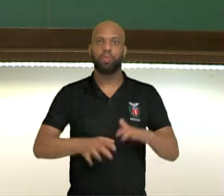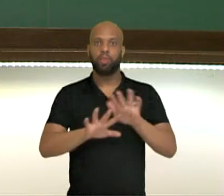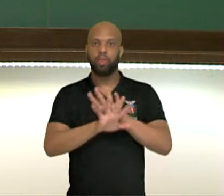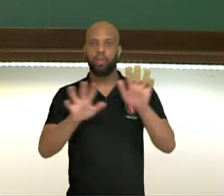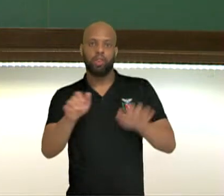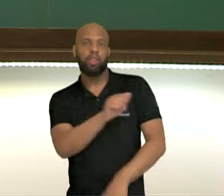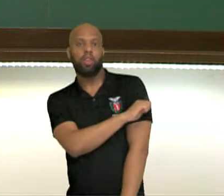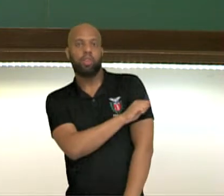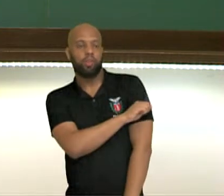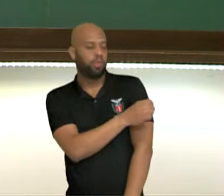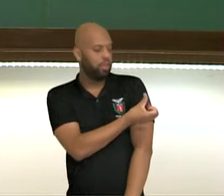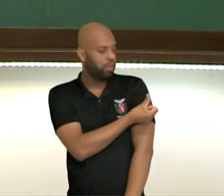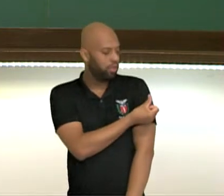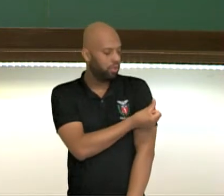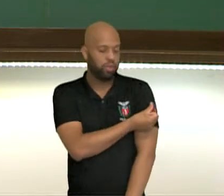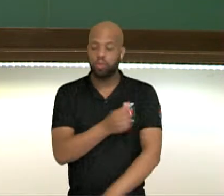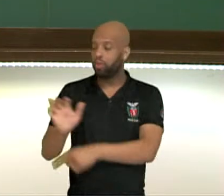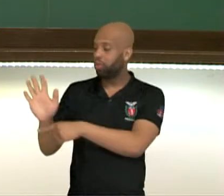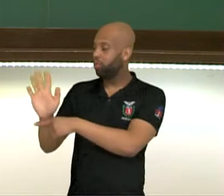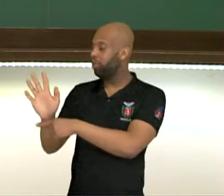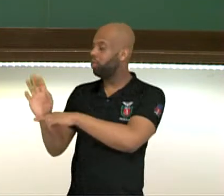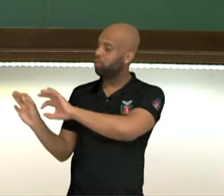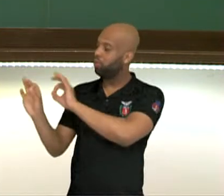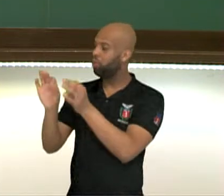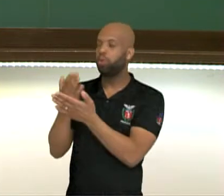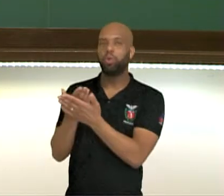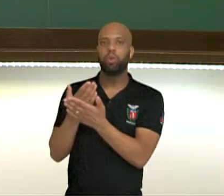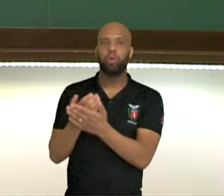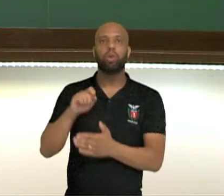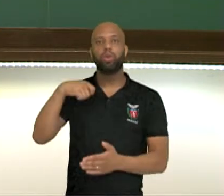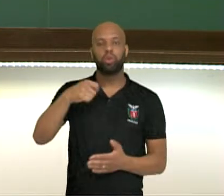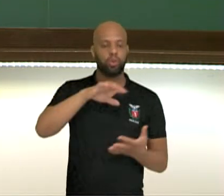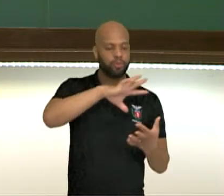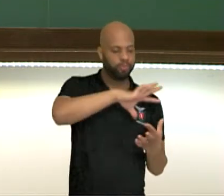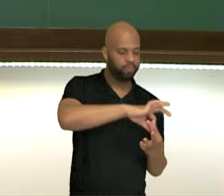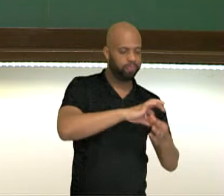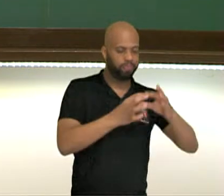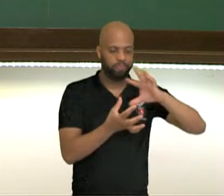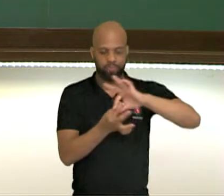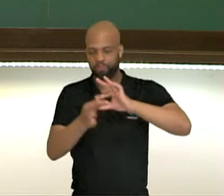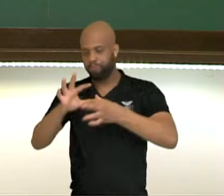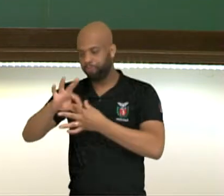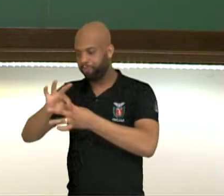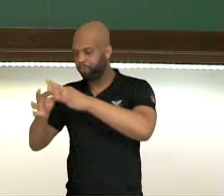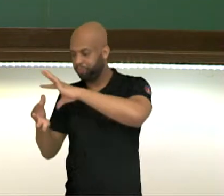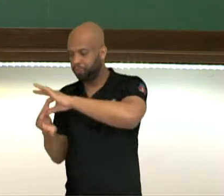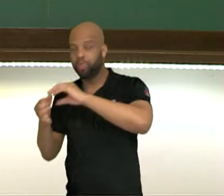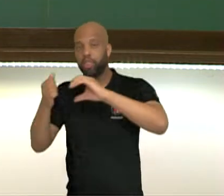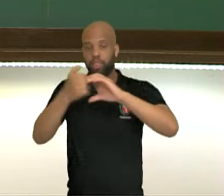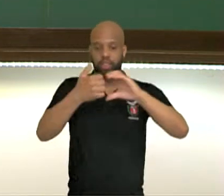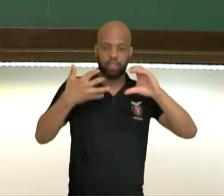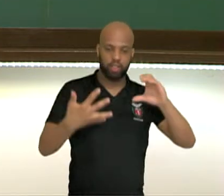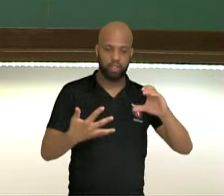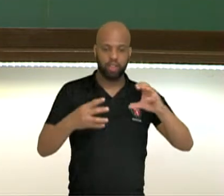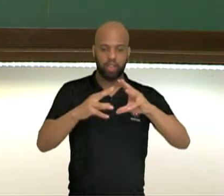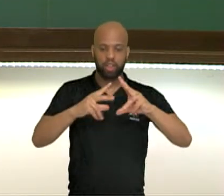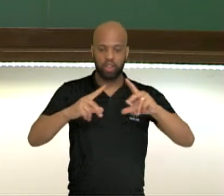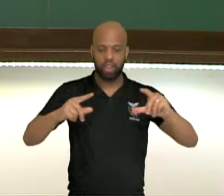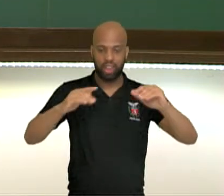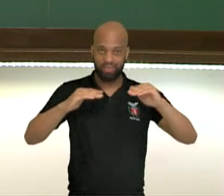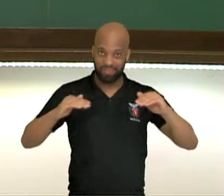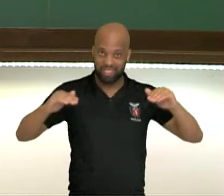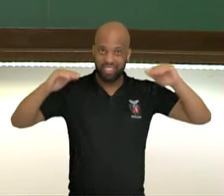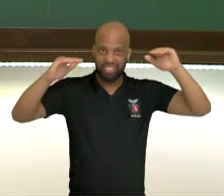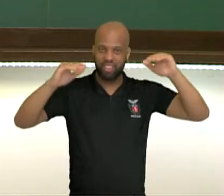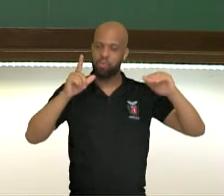Olá, estudantes do sexto ano. Neste vídeo vamos falar sobre os continentes, características das terras emersas,